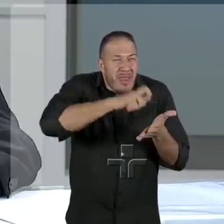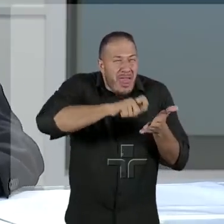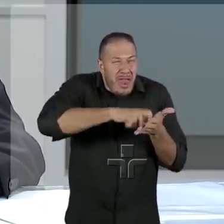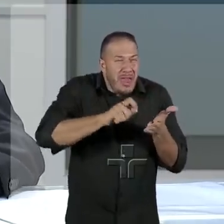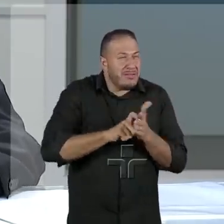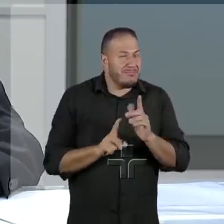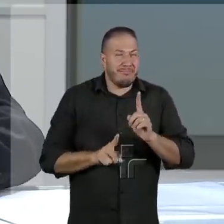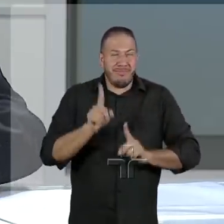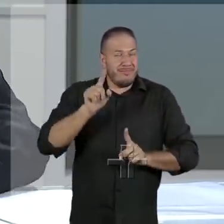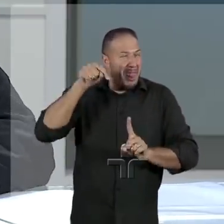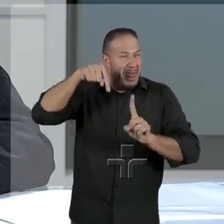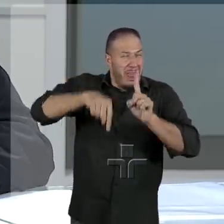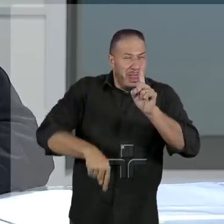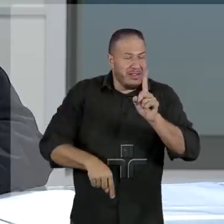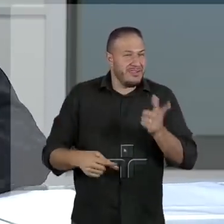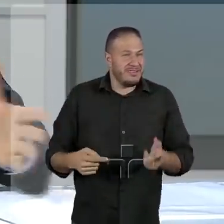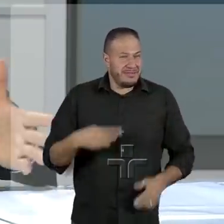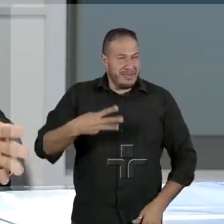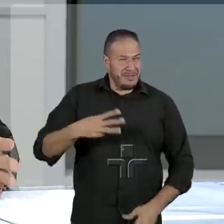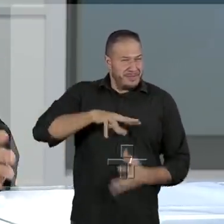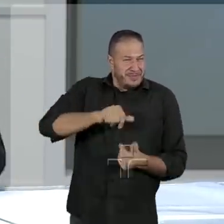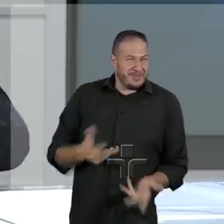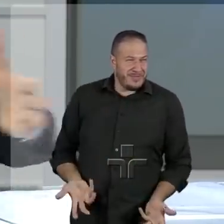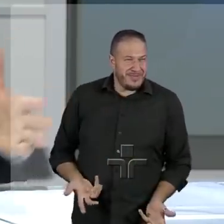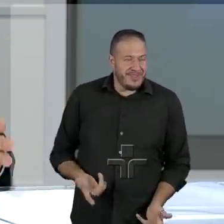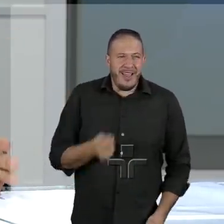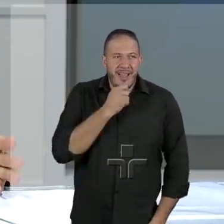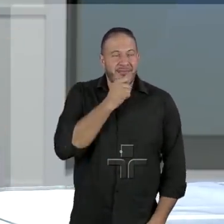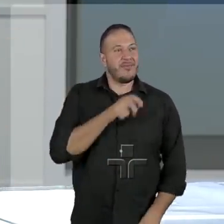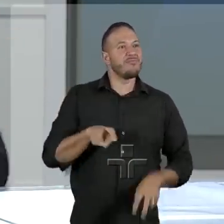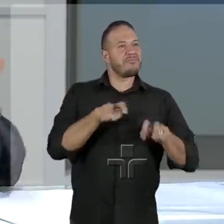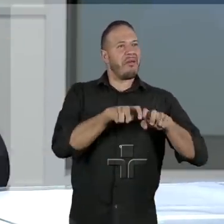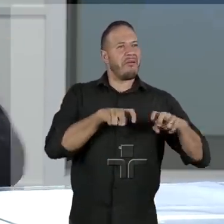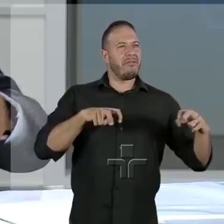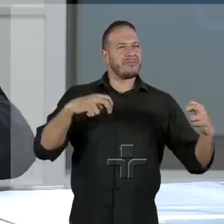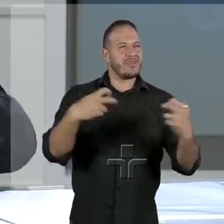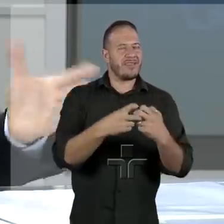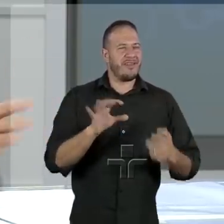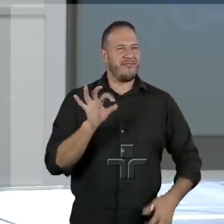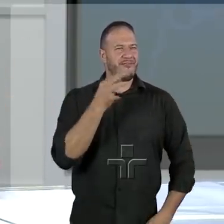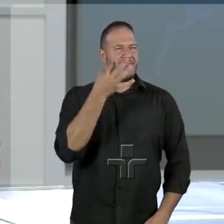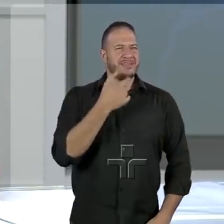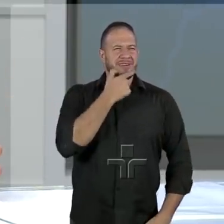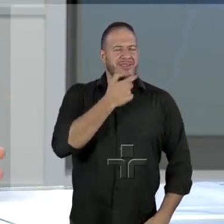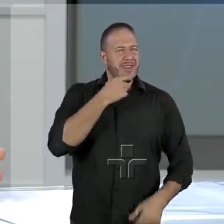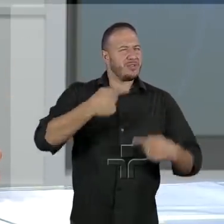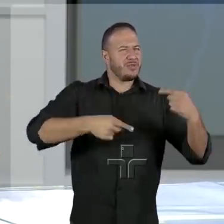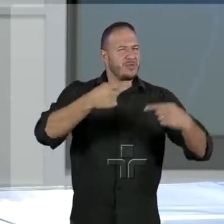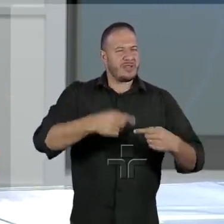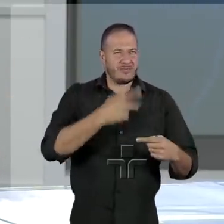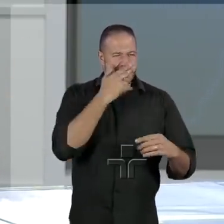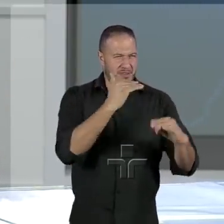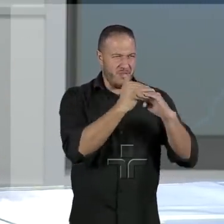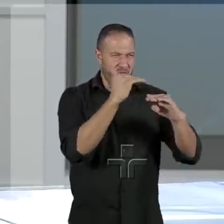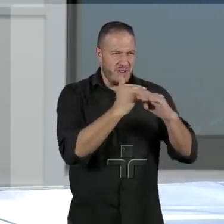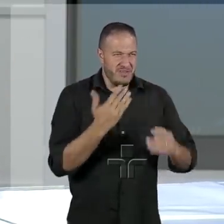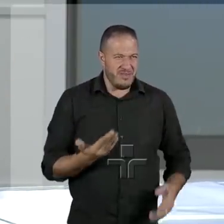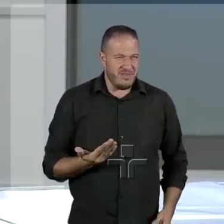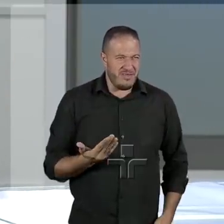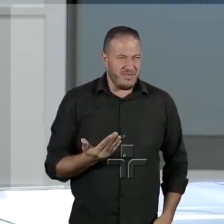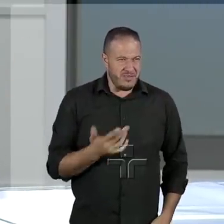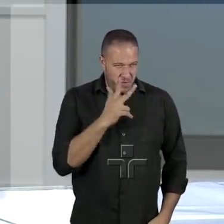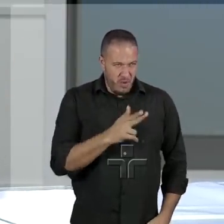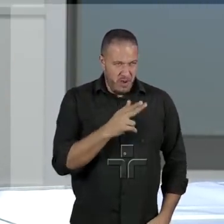do terceiríssimo mundo. E, de repente, vamos sentar à mesa com França e Inglaterra e discutir como se fôssemos iguais? Como se